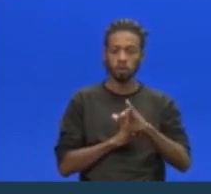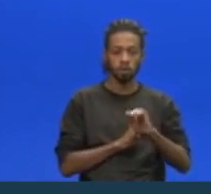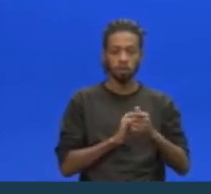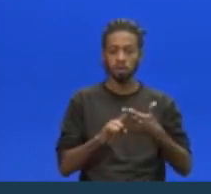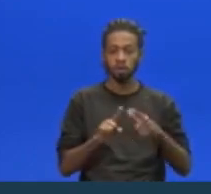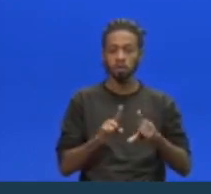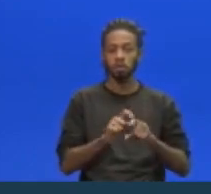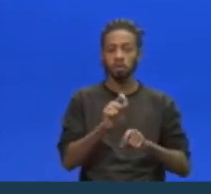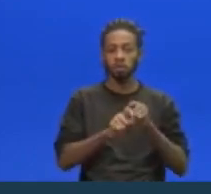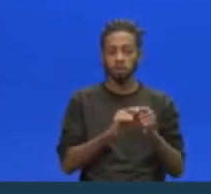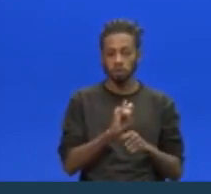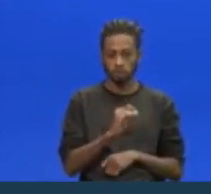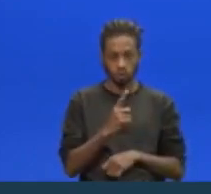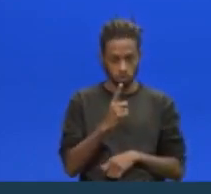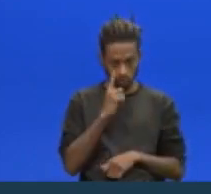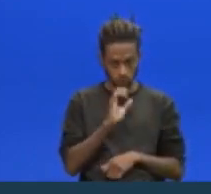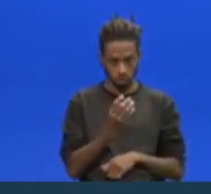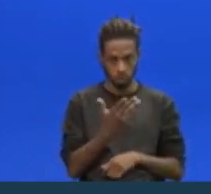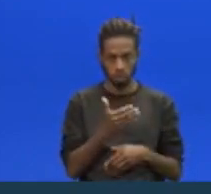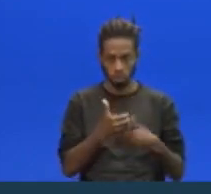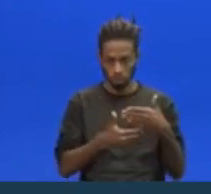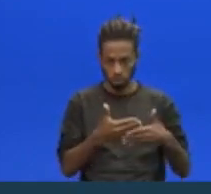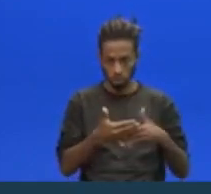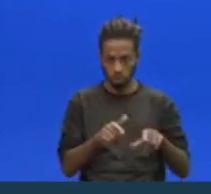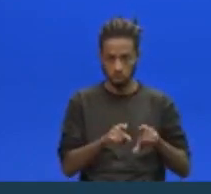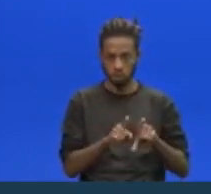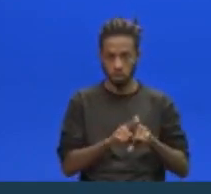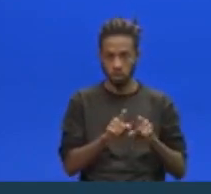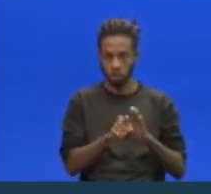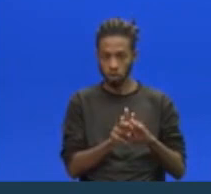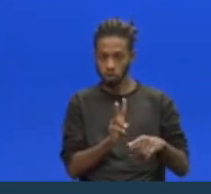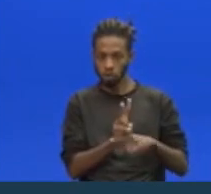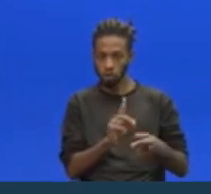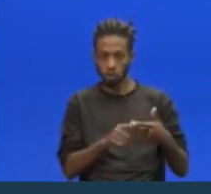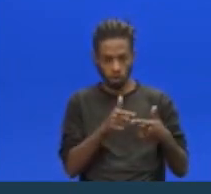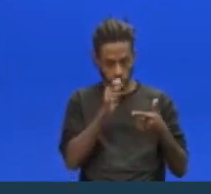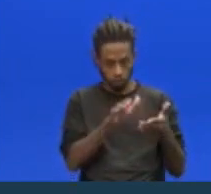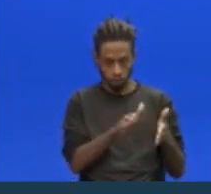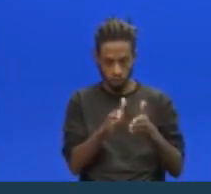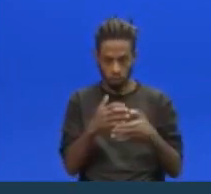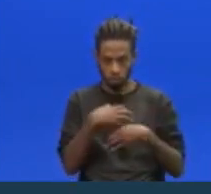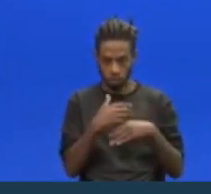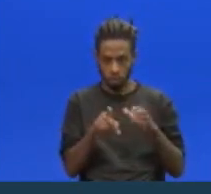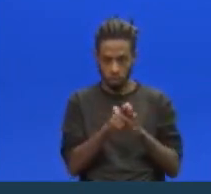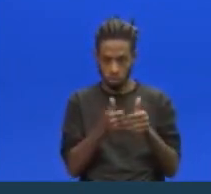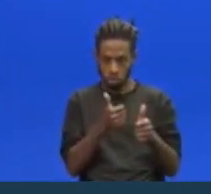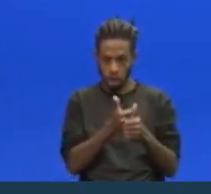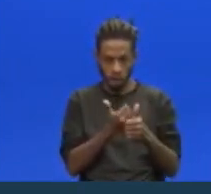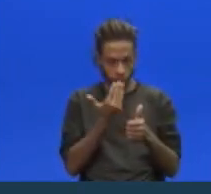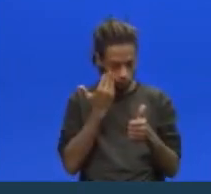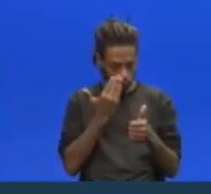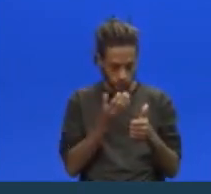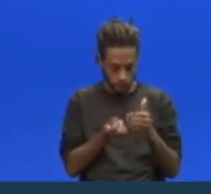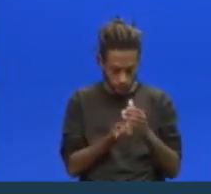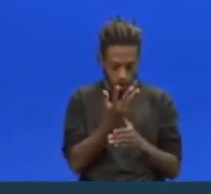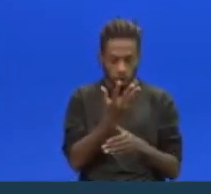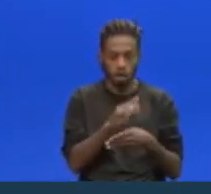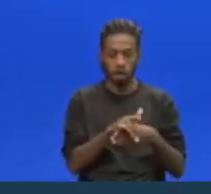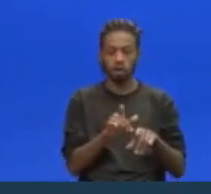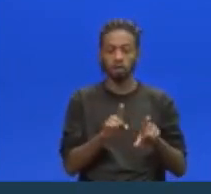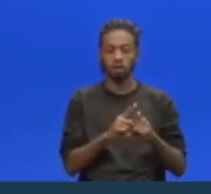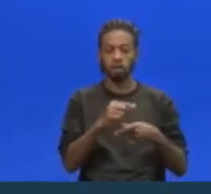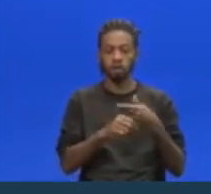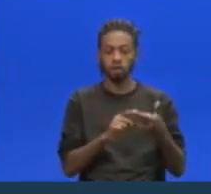centros, então, que fazem esse processo, né, de vigiar, de acompanhar de uma maneira mais próxima o aparecimento da doença e